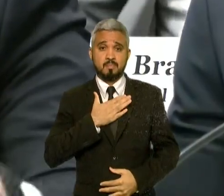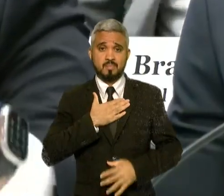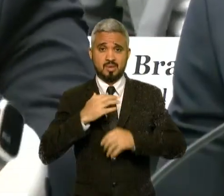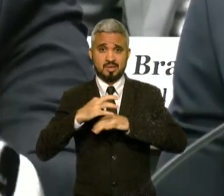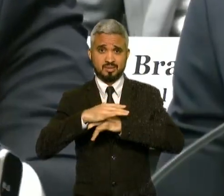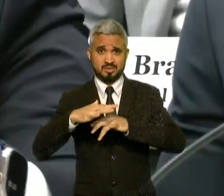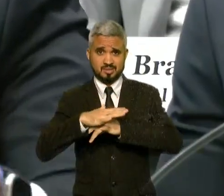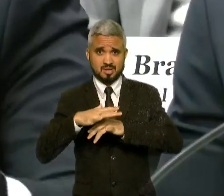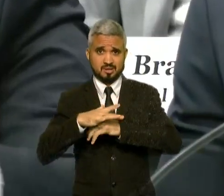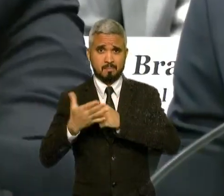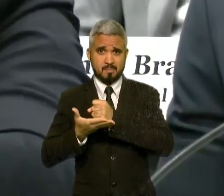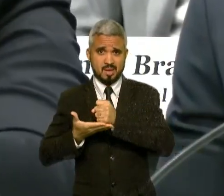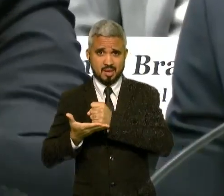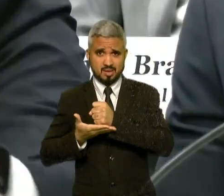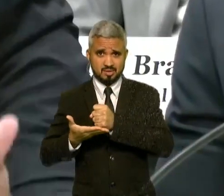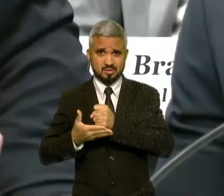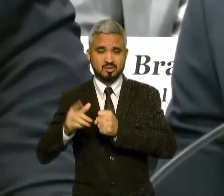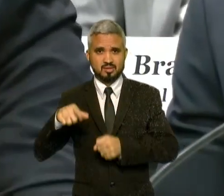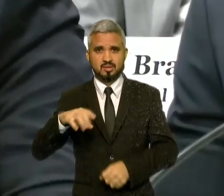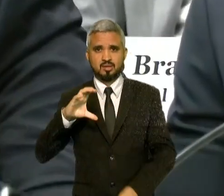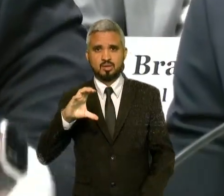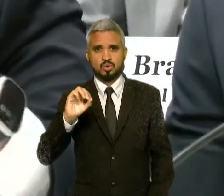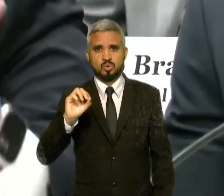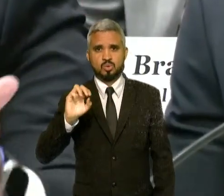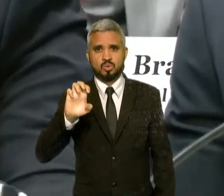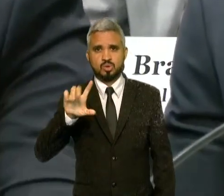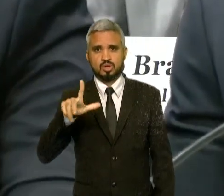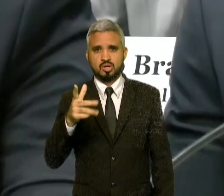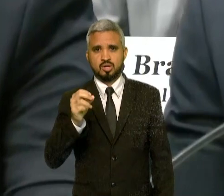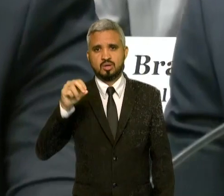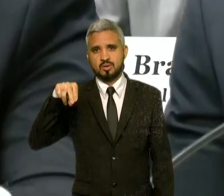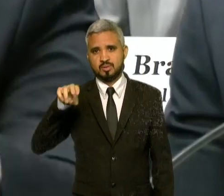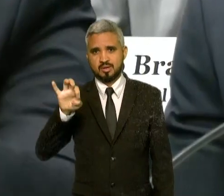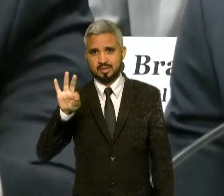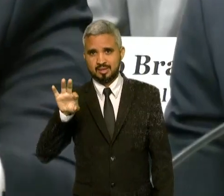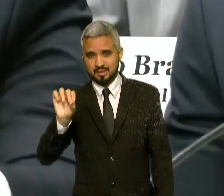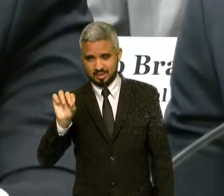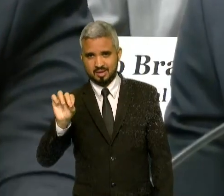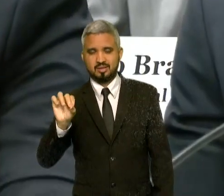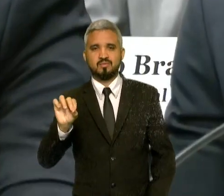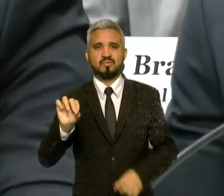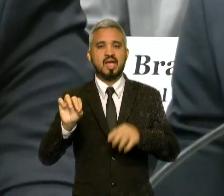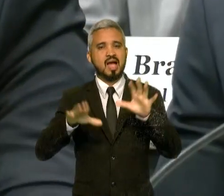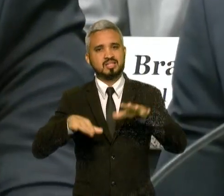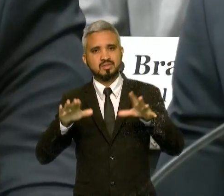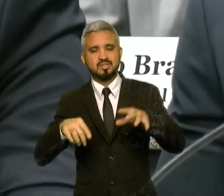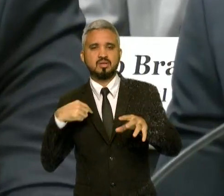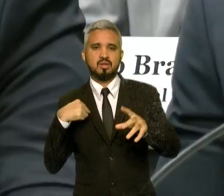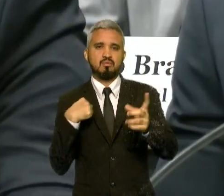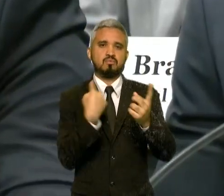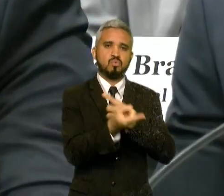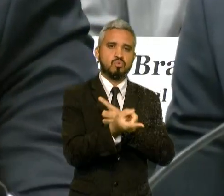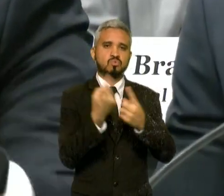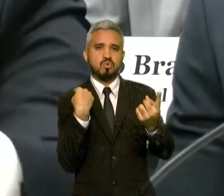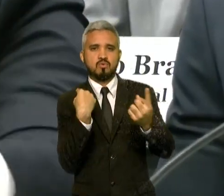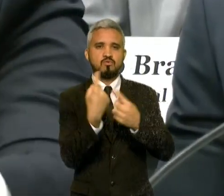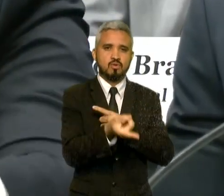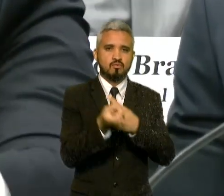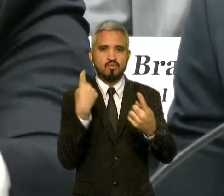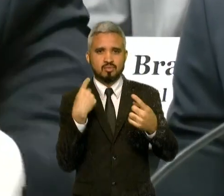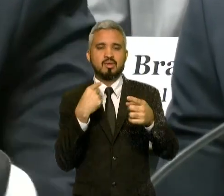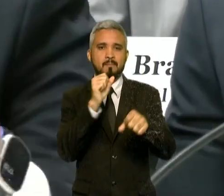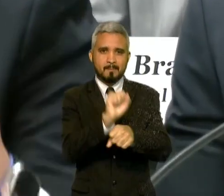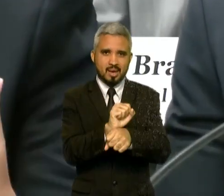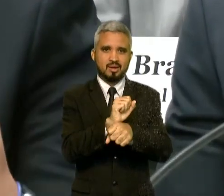e vivo em Coelho Neto. Então, passo muito por Caxias, por diversas vezes já parei para almoçar, até para dormir. E a gente olha o progresso